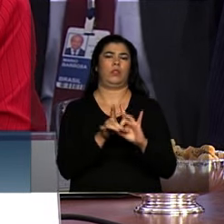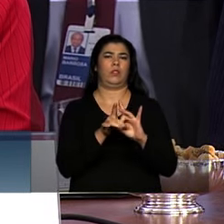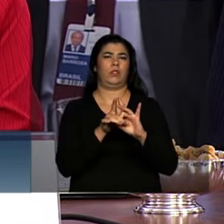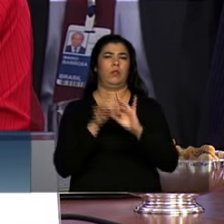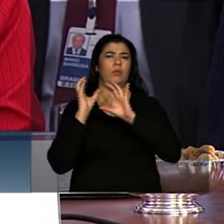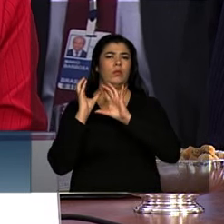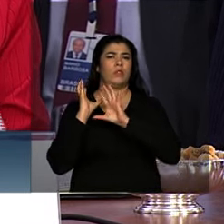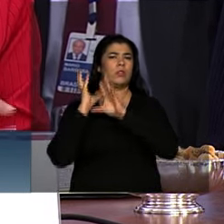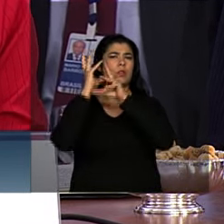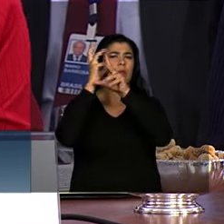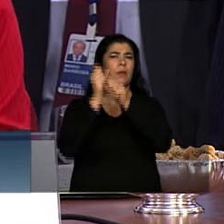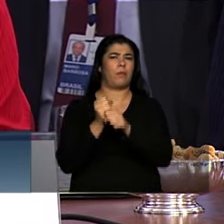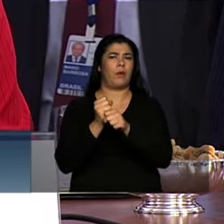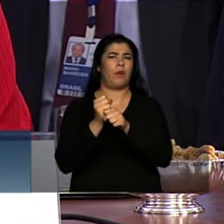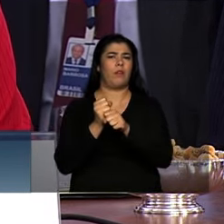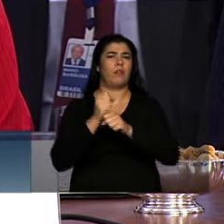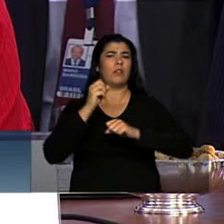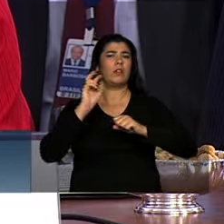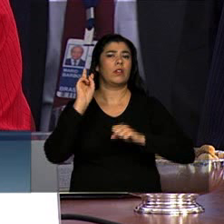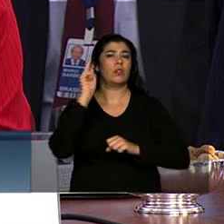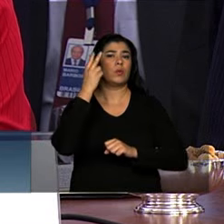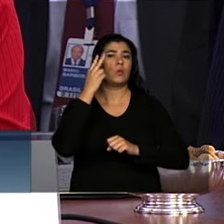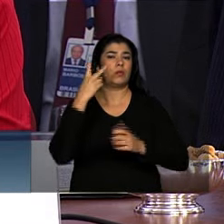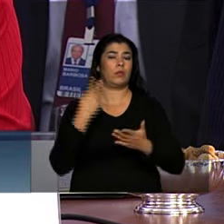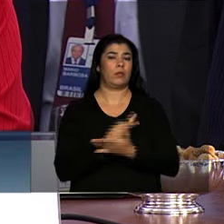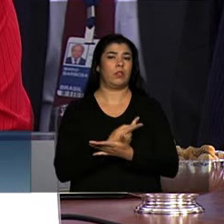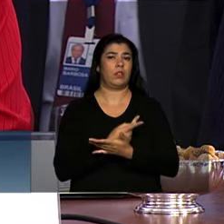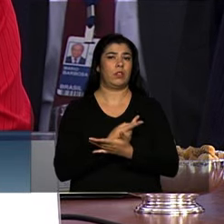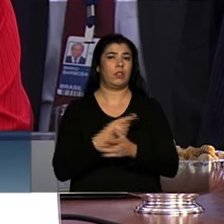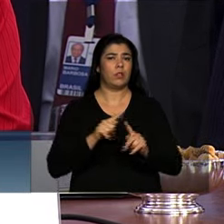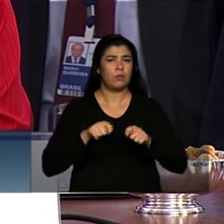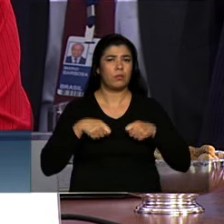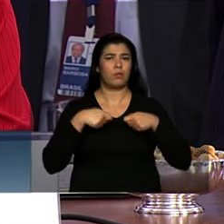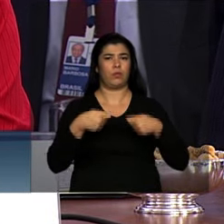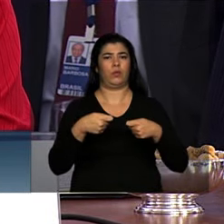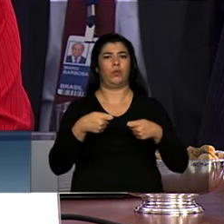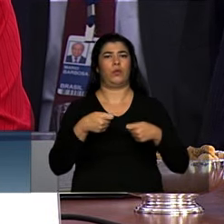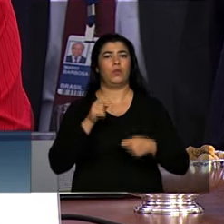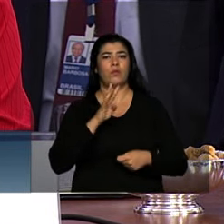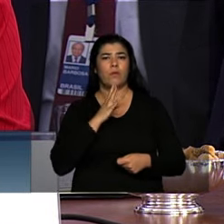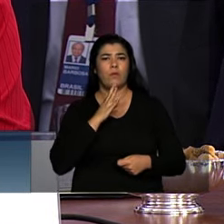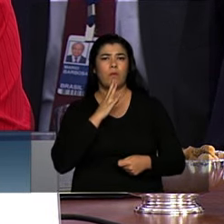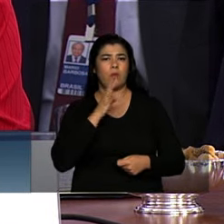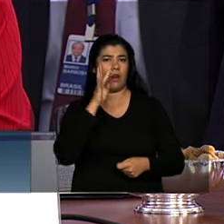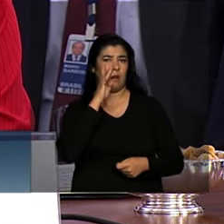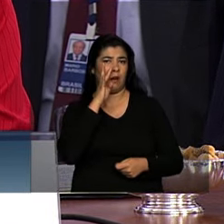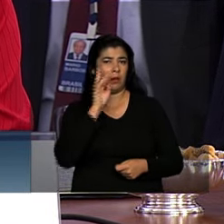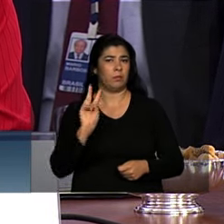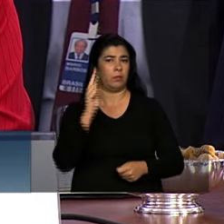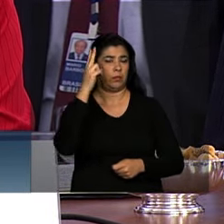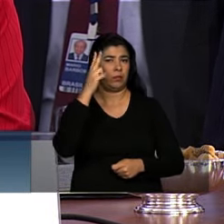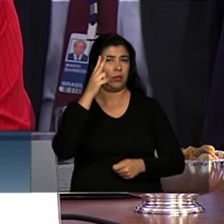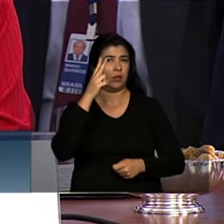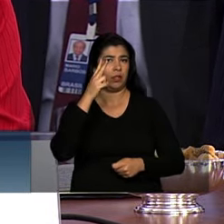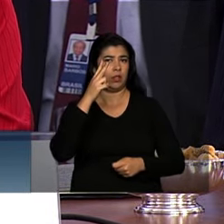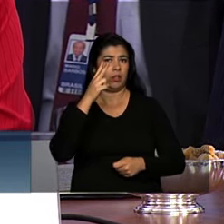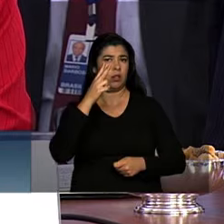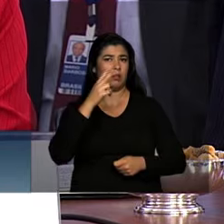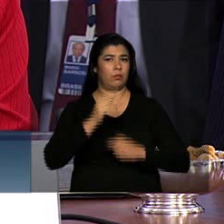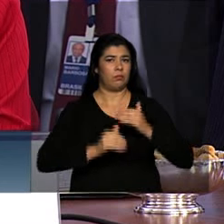história. São um esforço de reconhecimento da trajetória consistente,